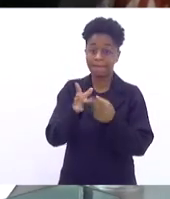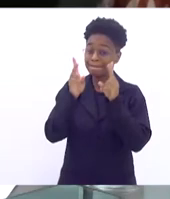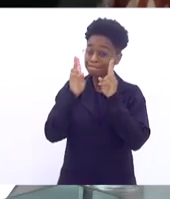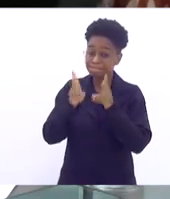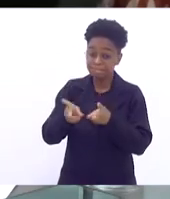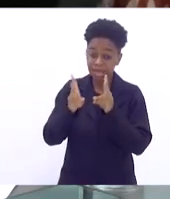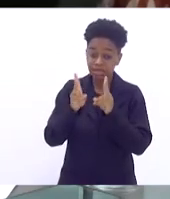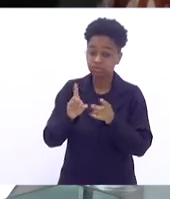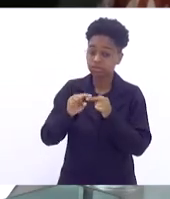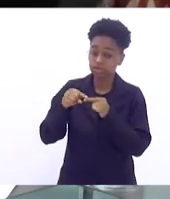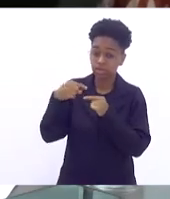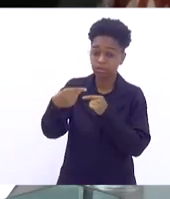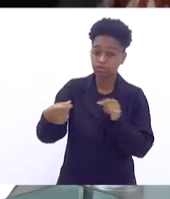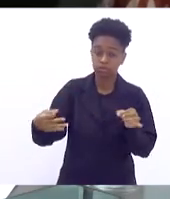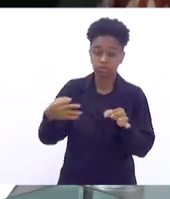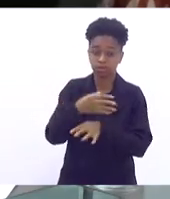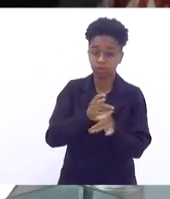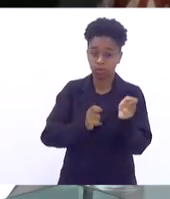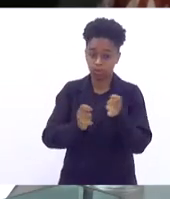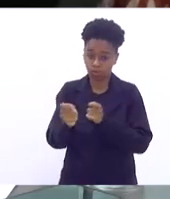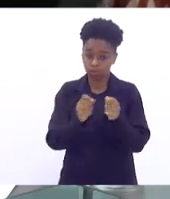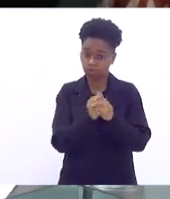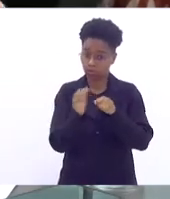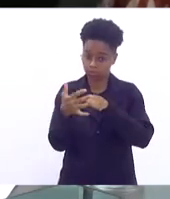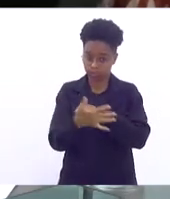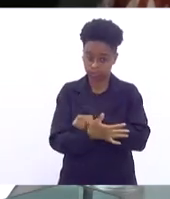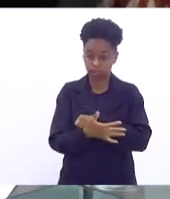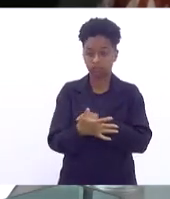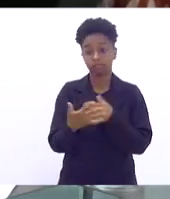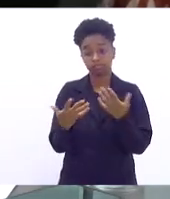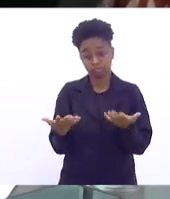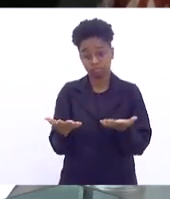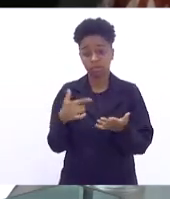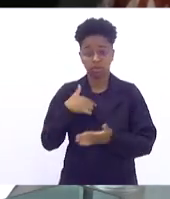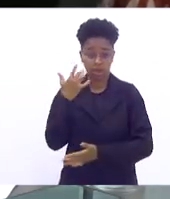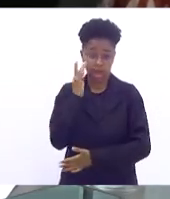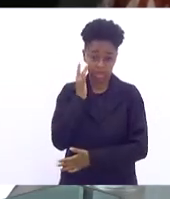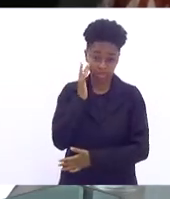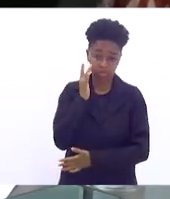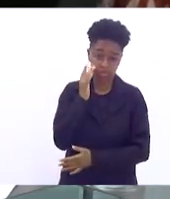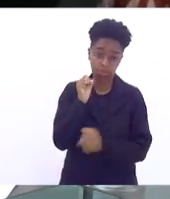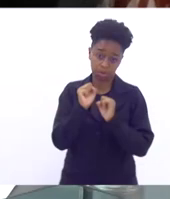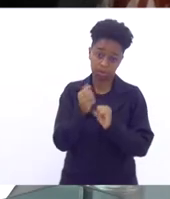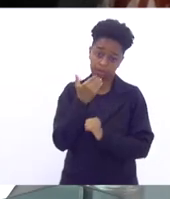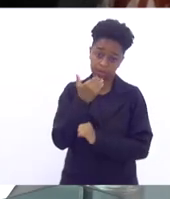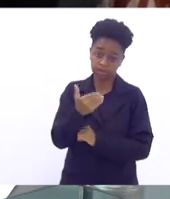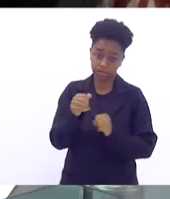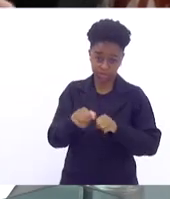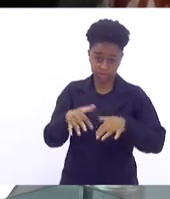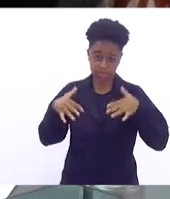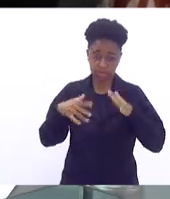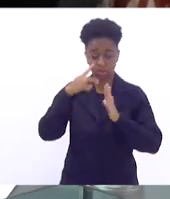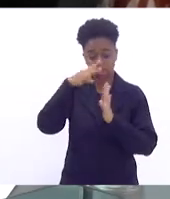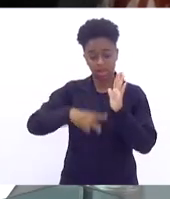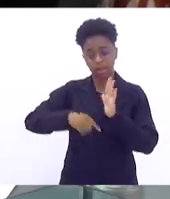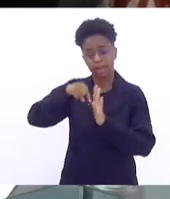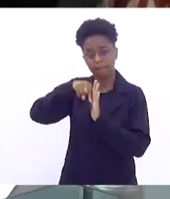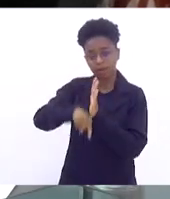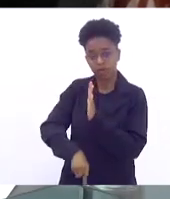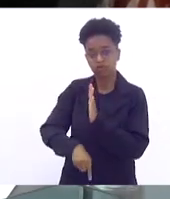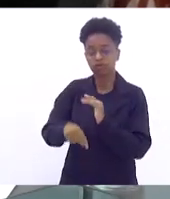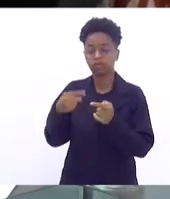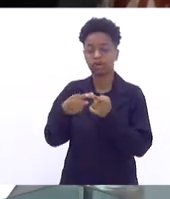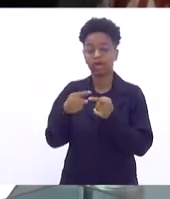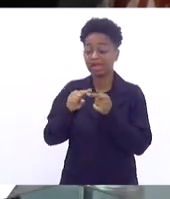após o controle da pandemia do novo coronavírus a gente perderia uma exceção para aprofundar a leitura porque ele tá